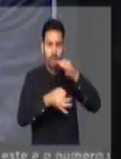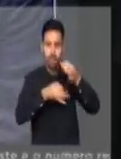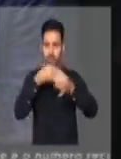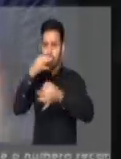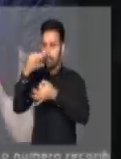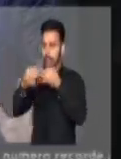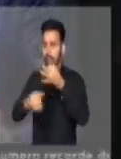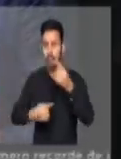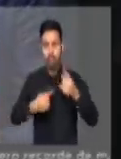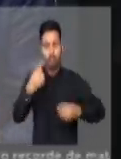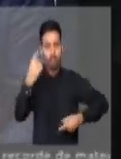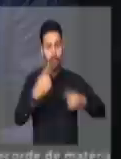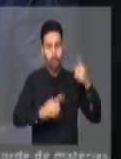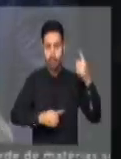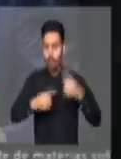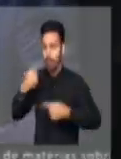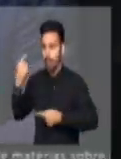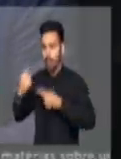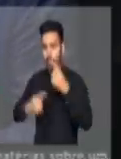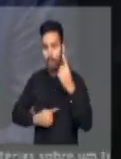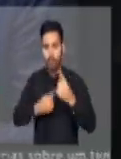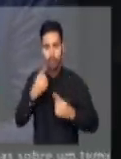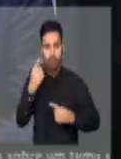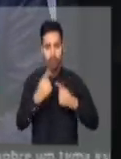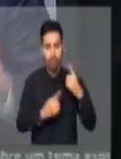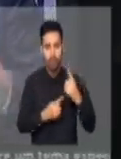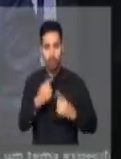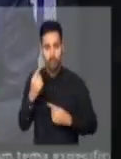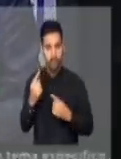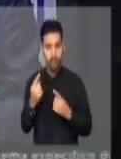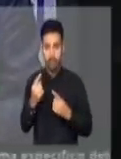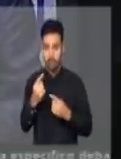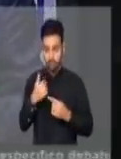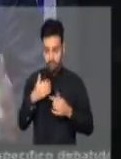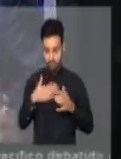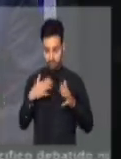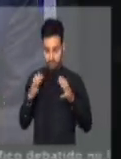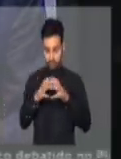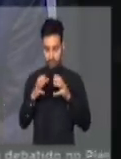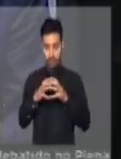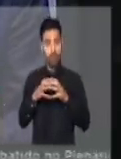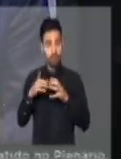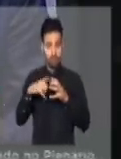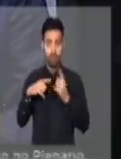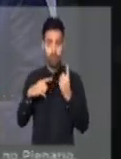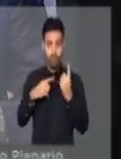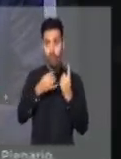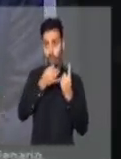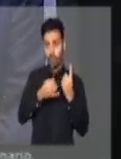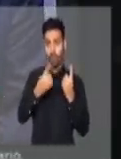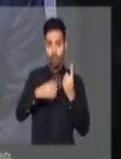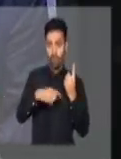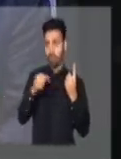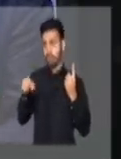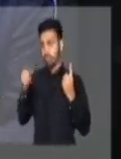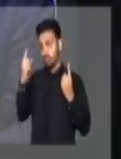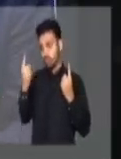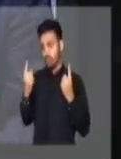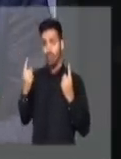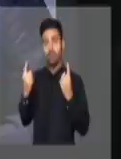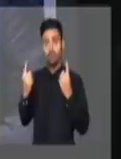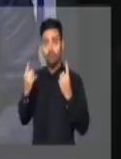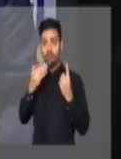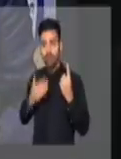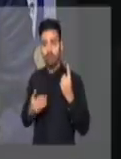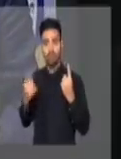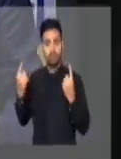teríamos dividido entre os divergentes o tempo de tribuna a que essa liderança, o partido, tinha direito para defender o voto não